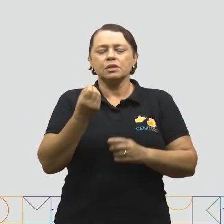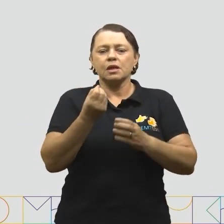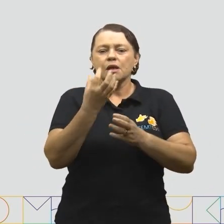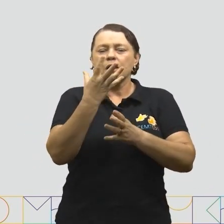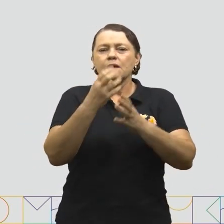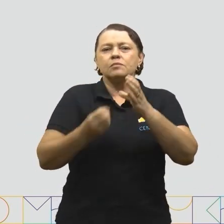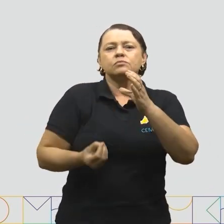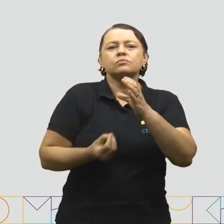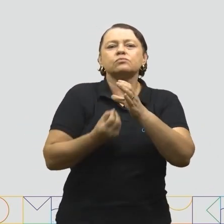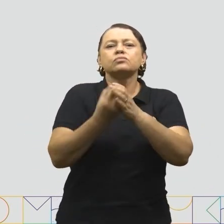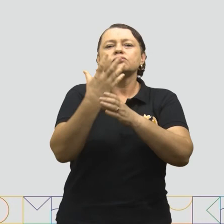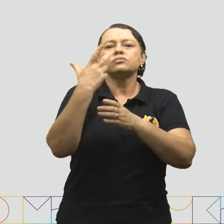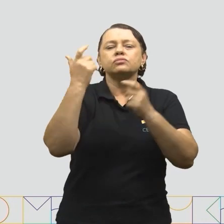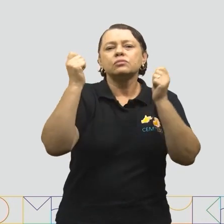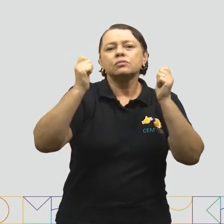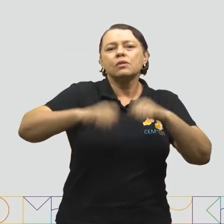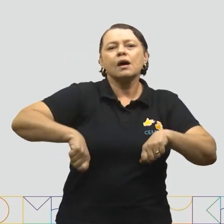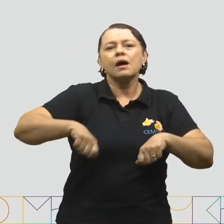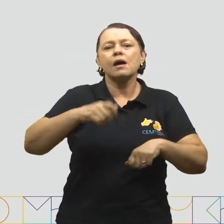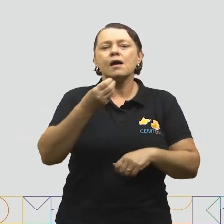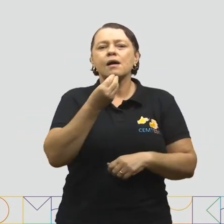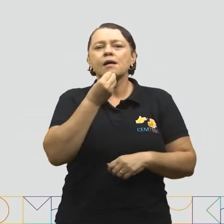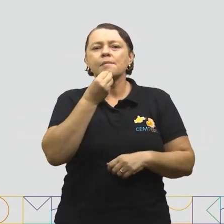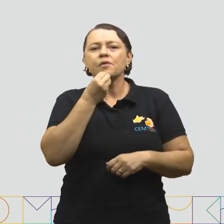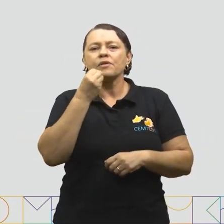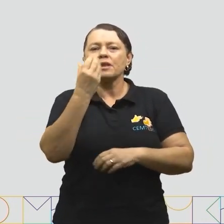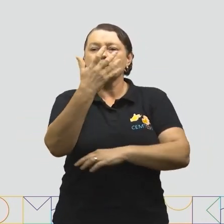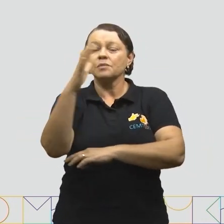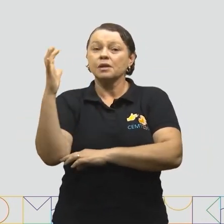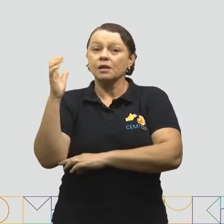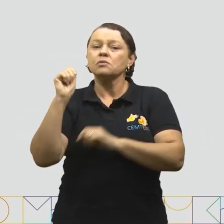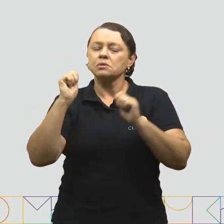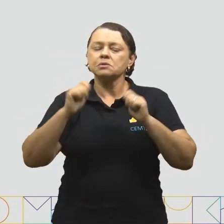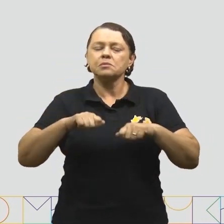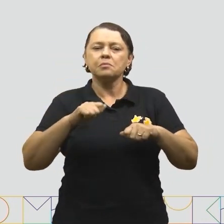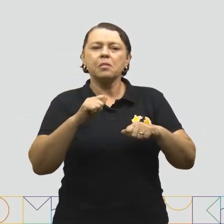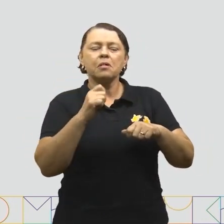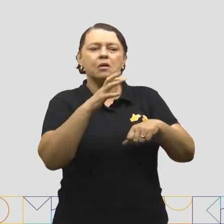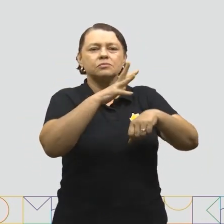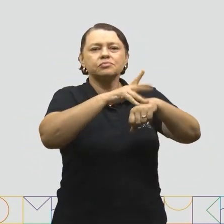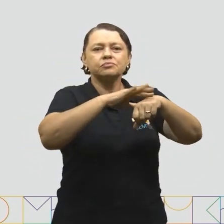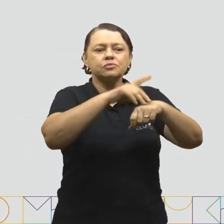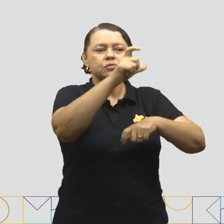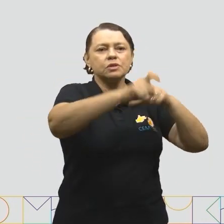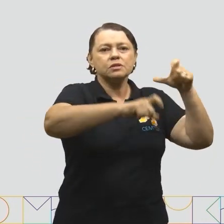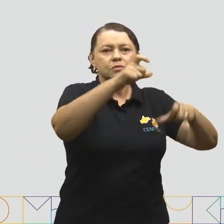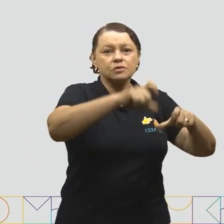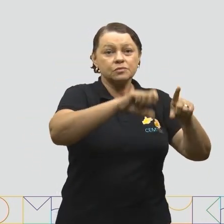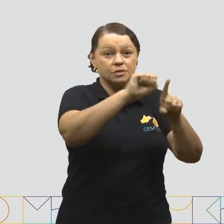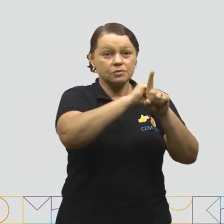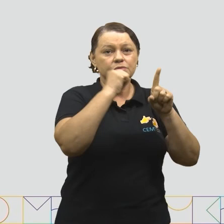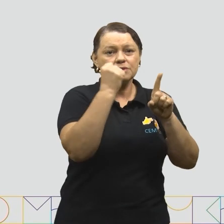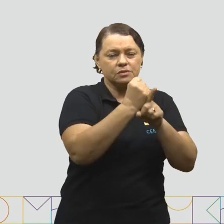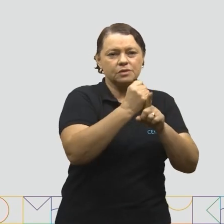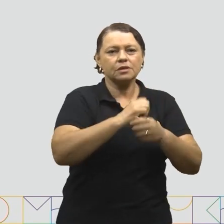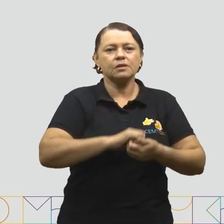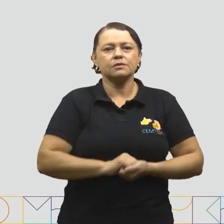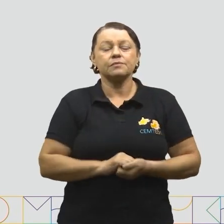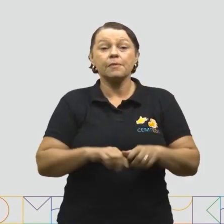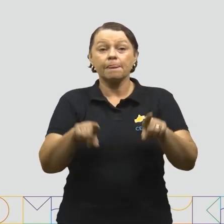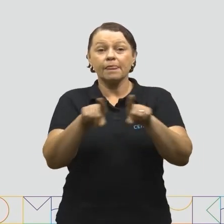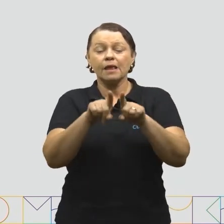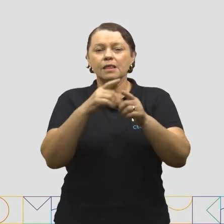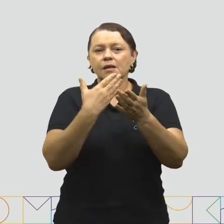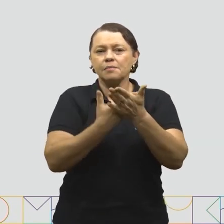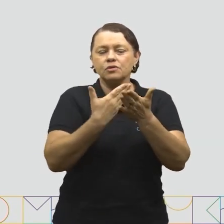pelo ambiente e pode causar malefícios aos seres vivos e risco à sociedade. Vimos também que